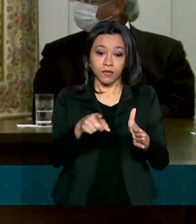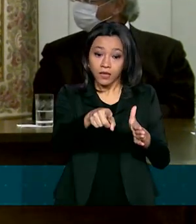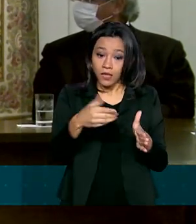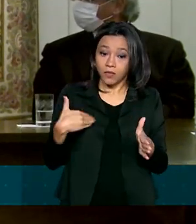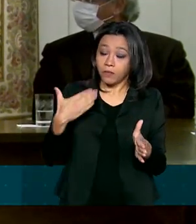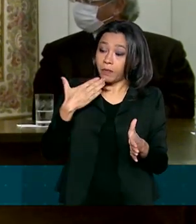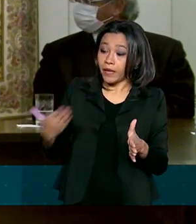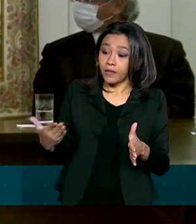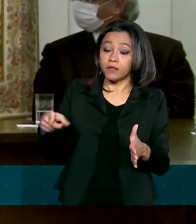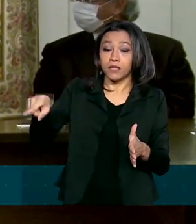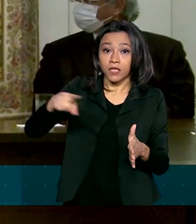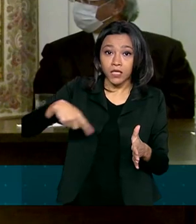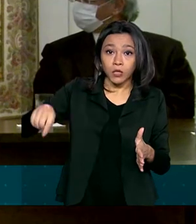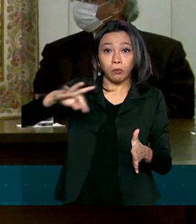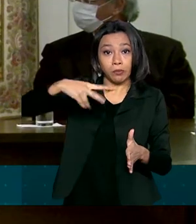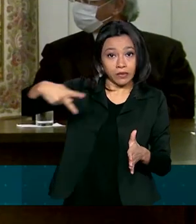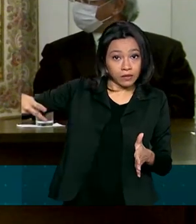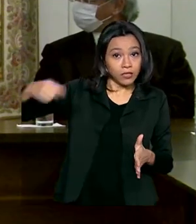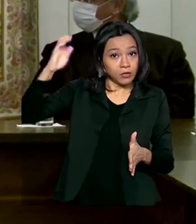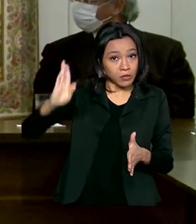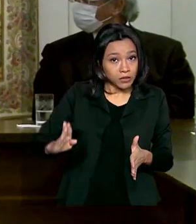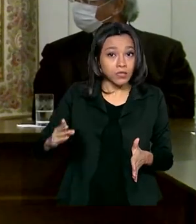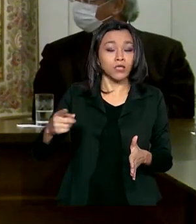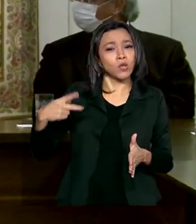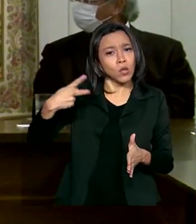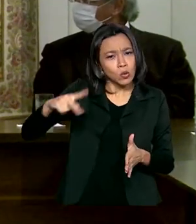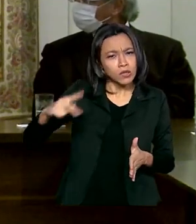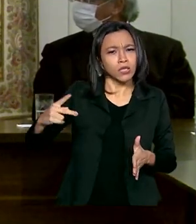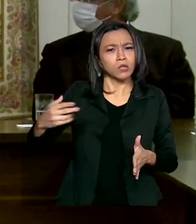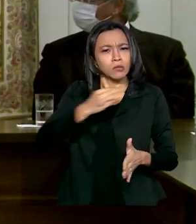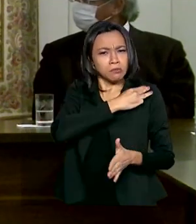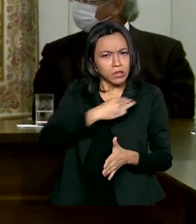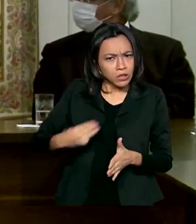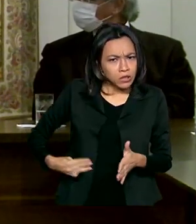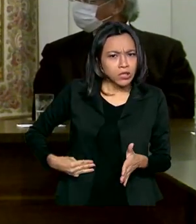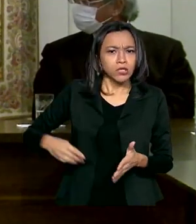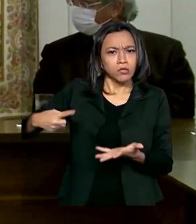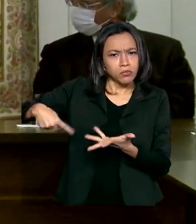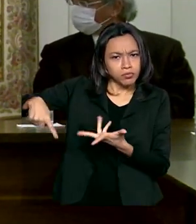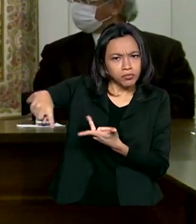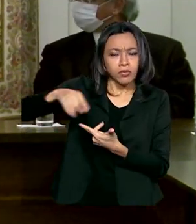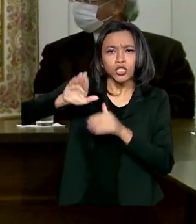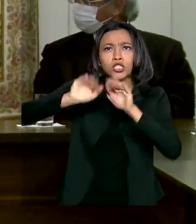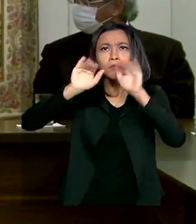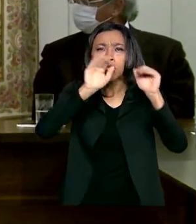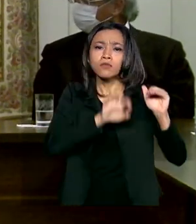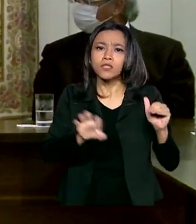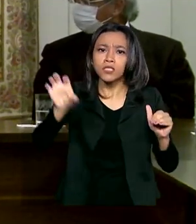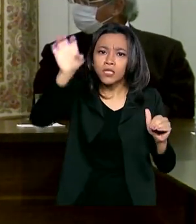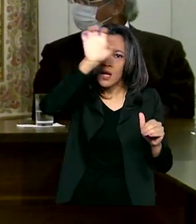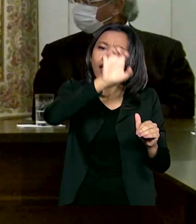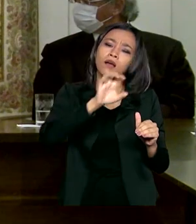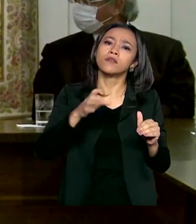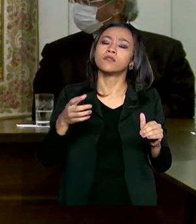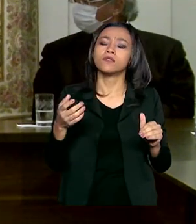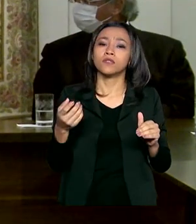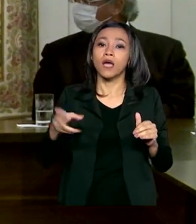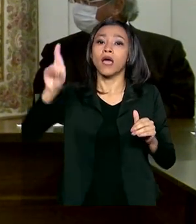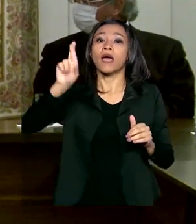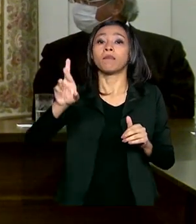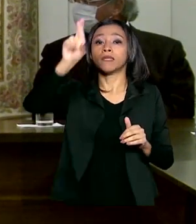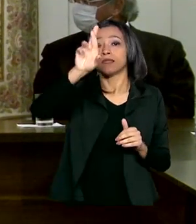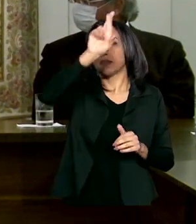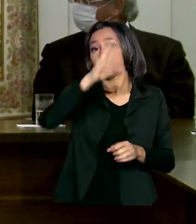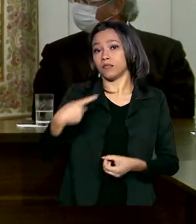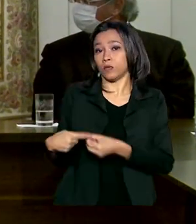Poder Executivo, o Presidente da República, junto com seus ministros, chamando os outros poderes, chamando os estados também, os representantes dos